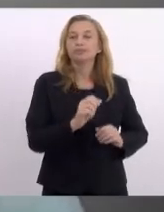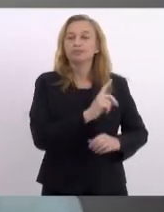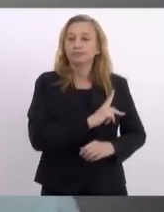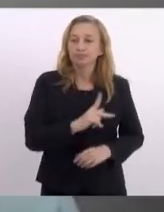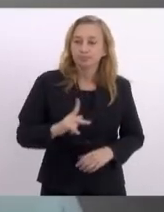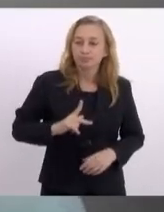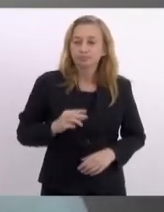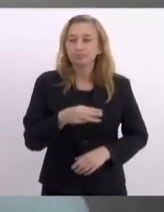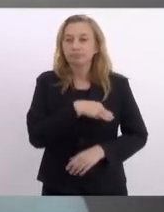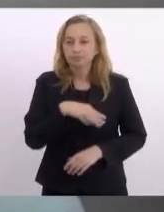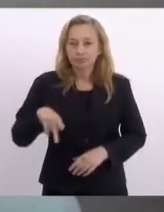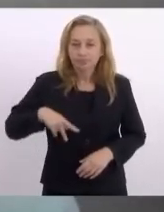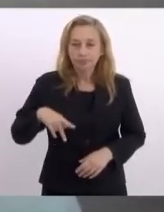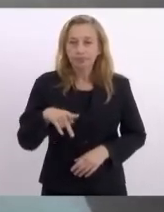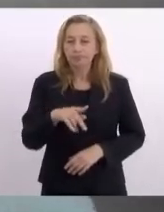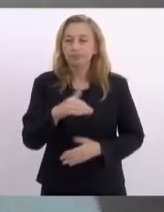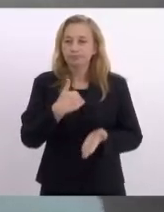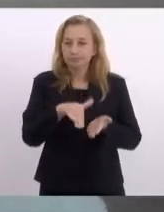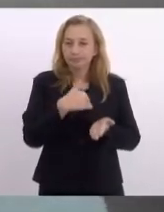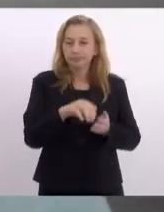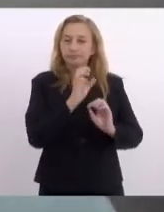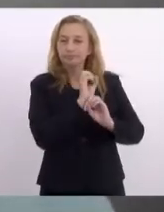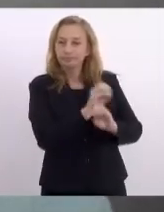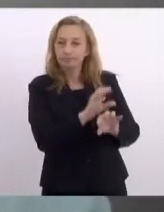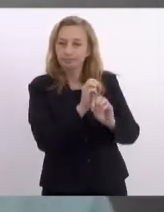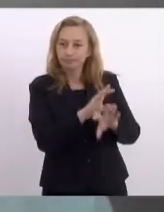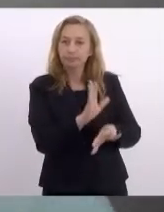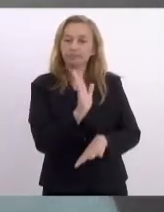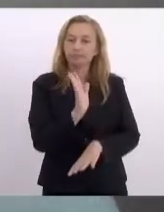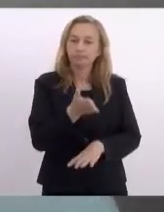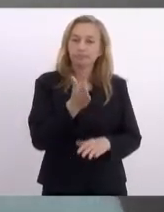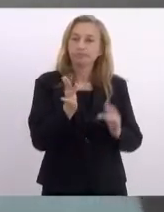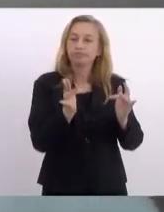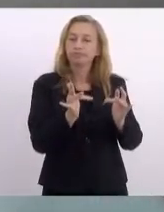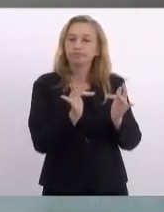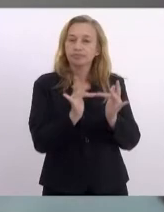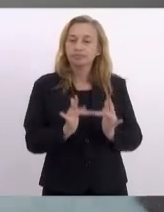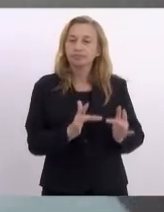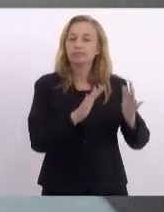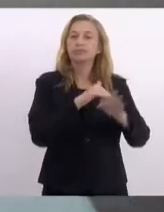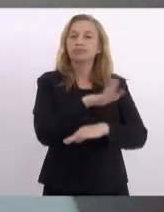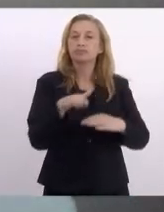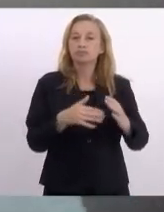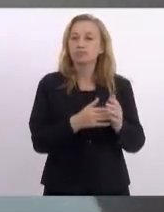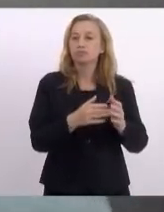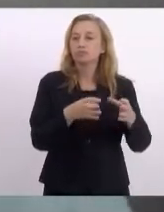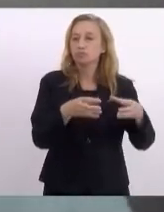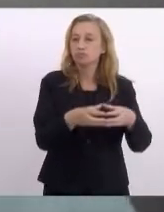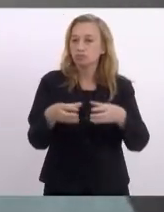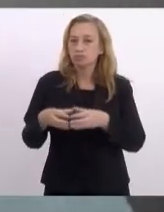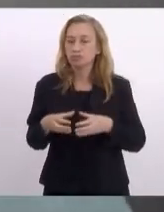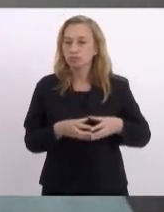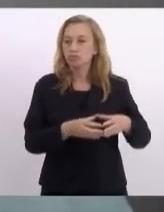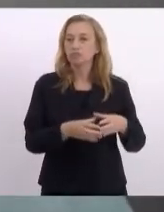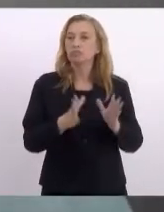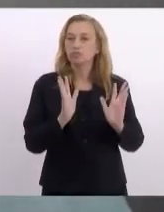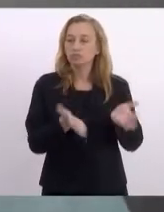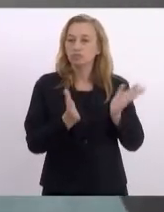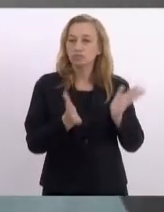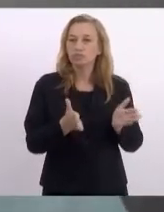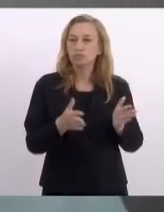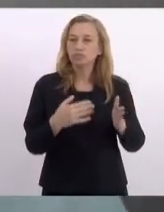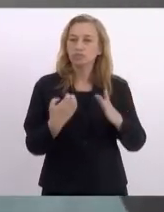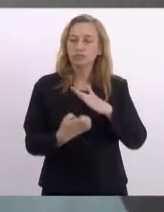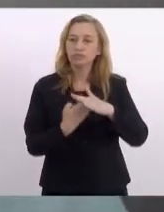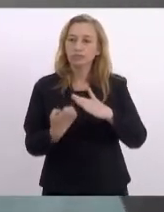Ministério Público, o DETRO, a Secretaria de Educação, já fez contato com todos esses órgãos. Hoje, aparentemente, a empresa